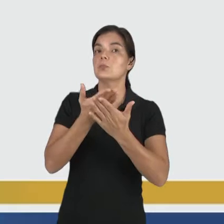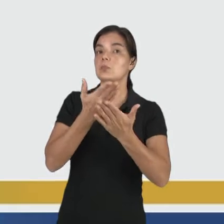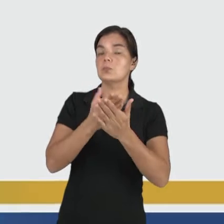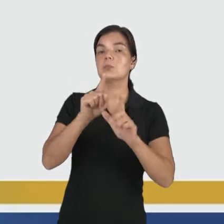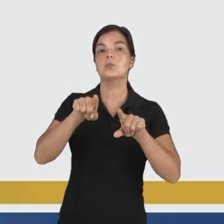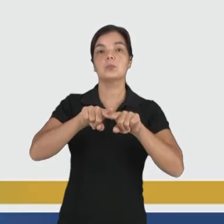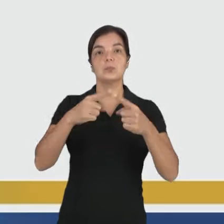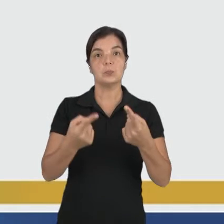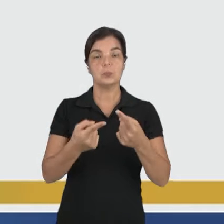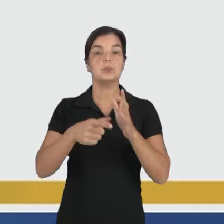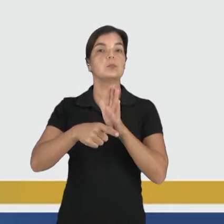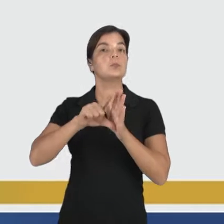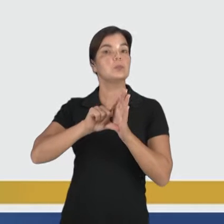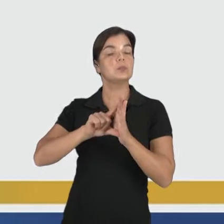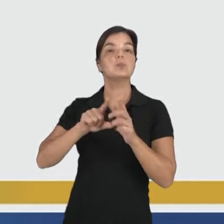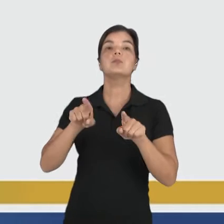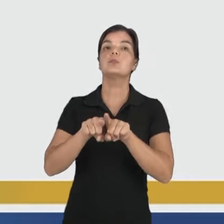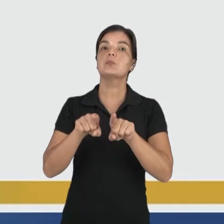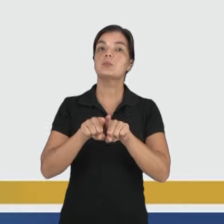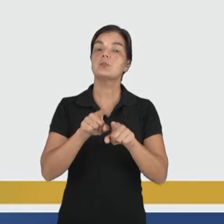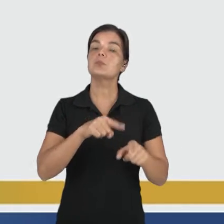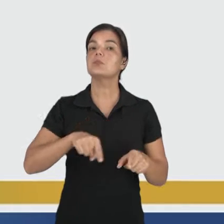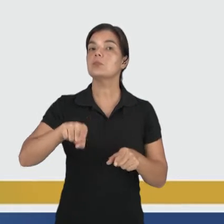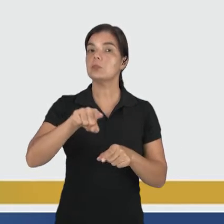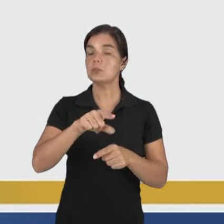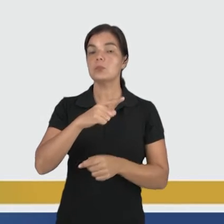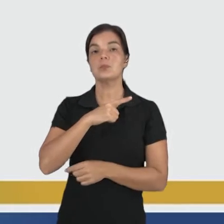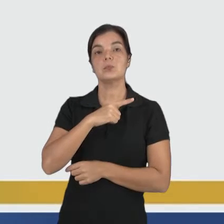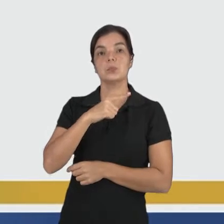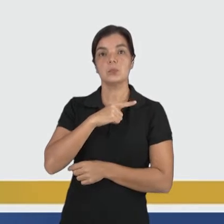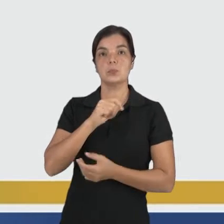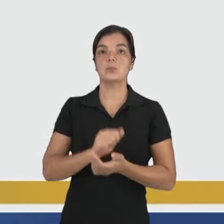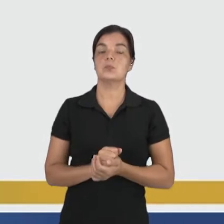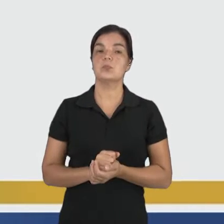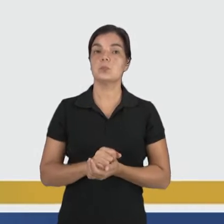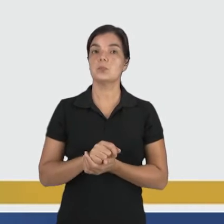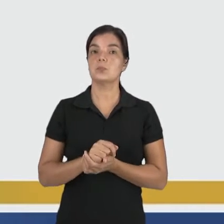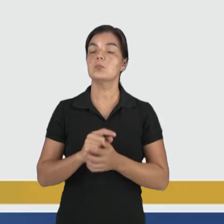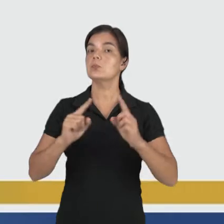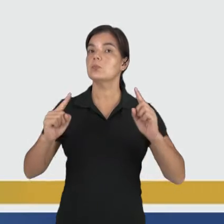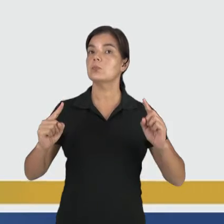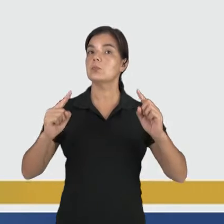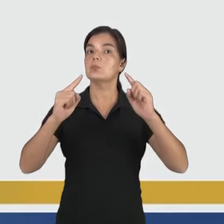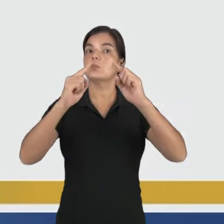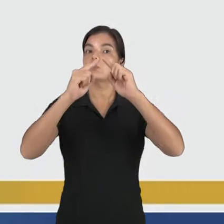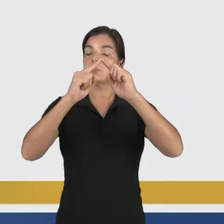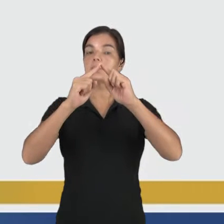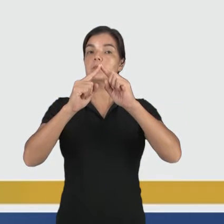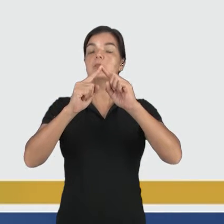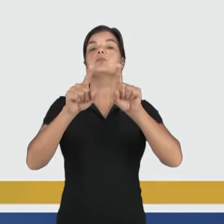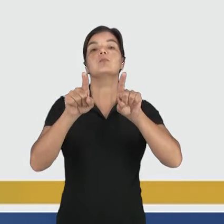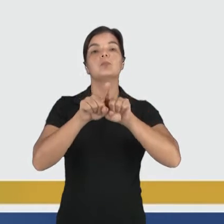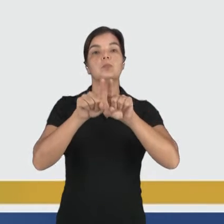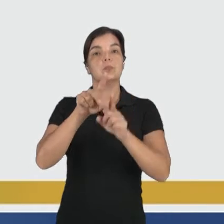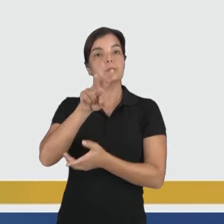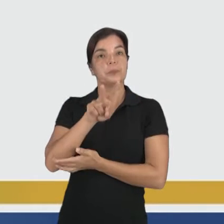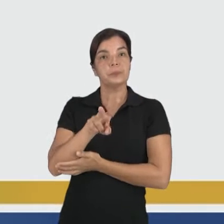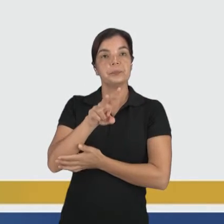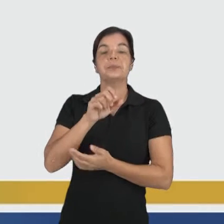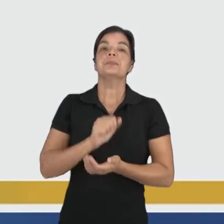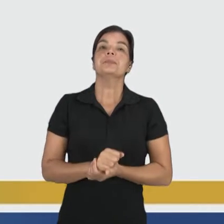aulas anteriores. E aí, além disso, nós temos o vértice do cone, que é representado pelo V, e